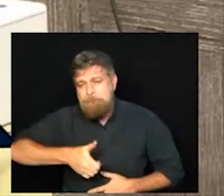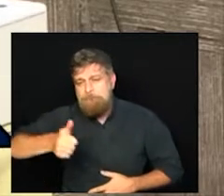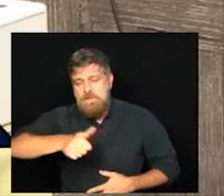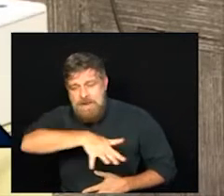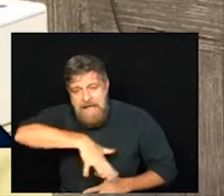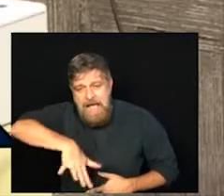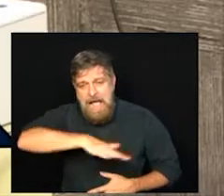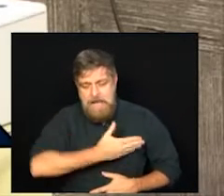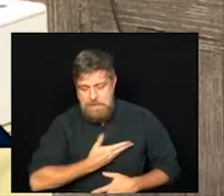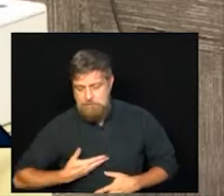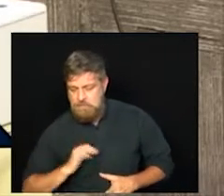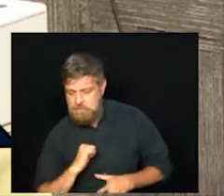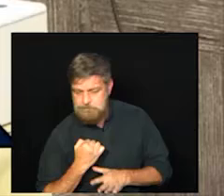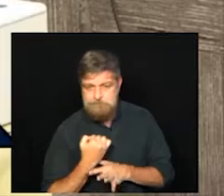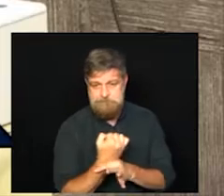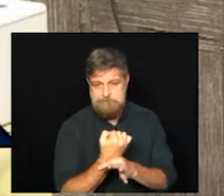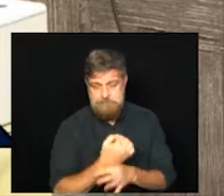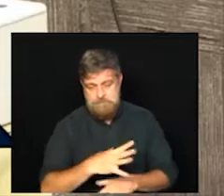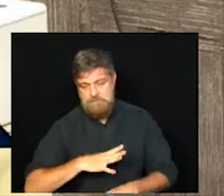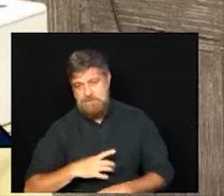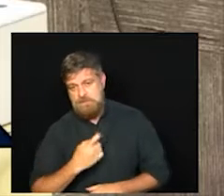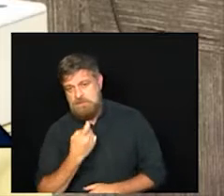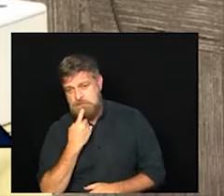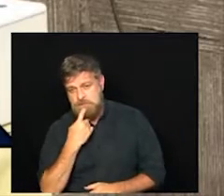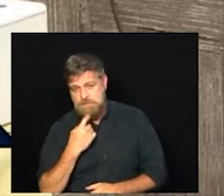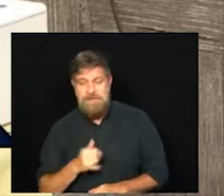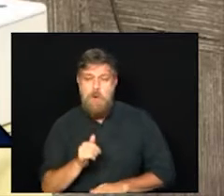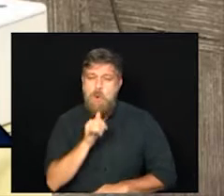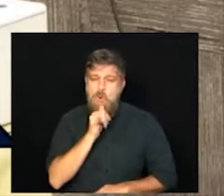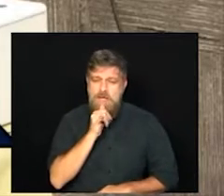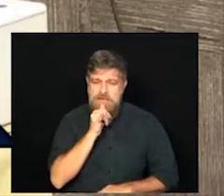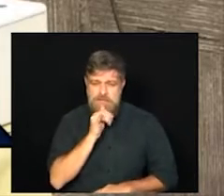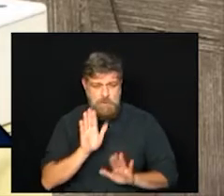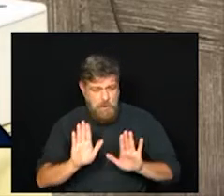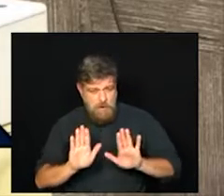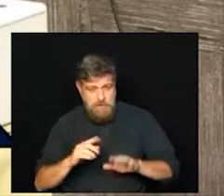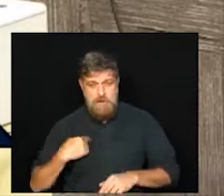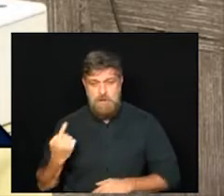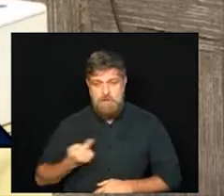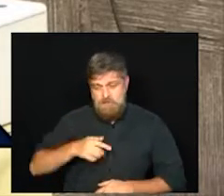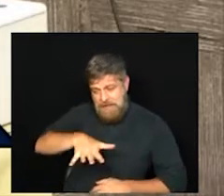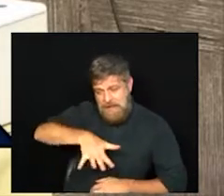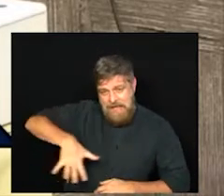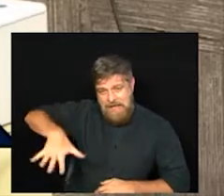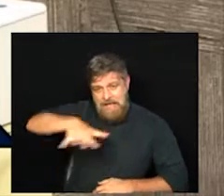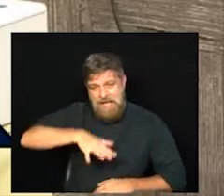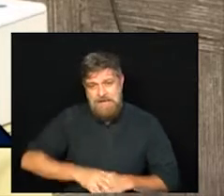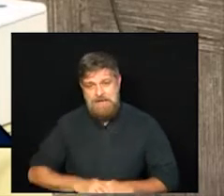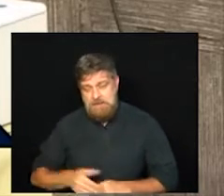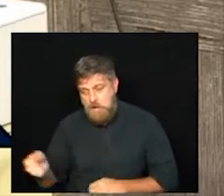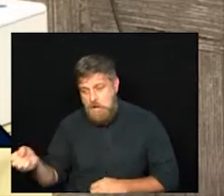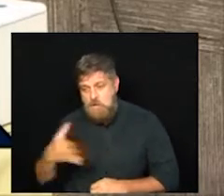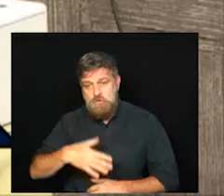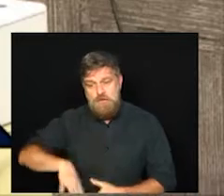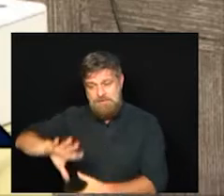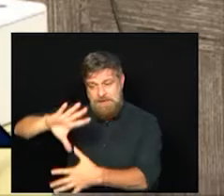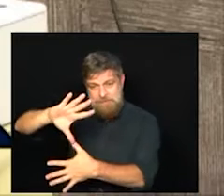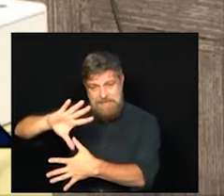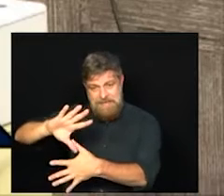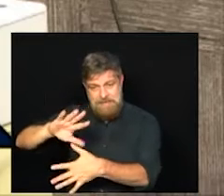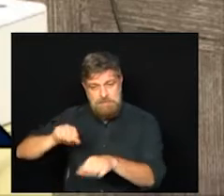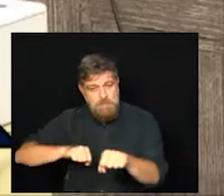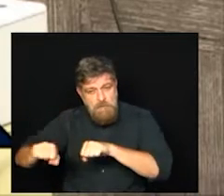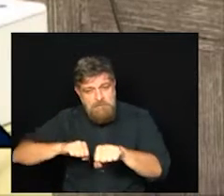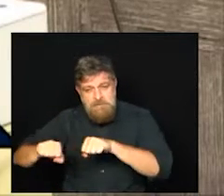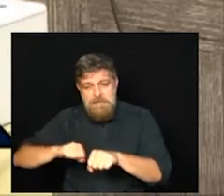a segurança no município de Campinas. Vou dar um exemplo. Nós, lá da região do Jardim Nova América, nós estamos nos